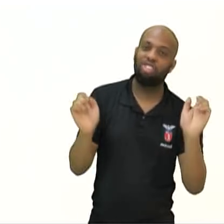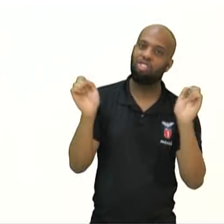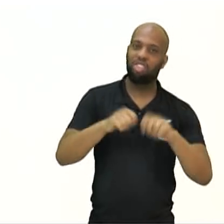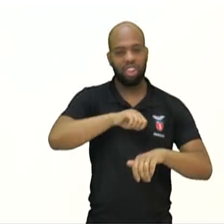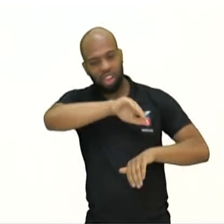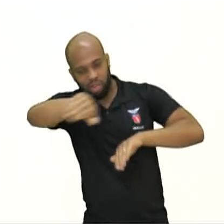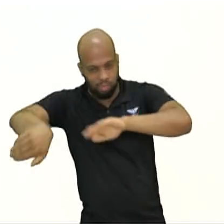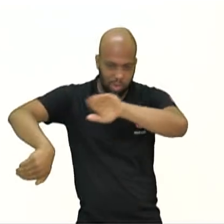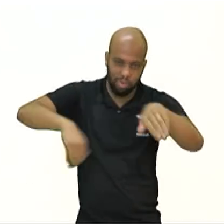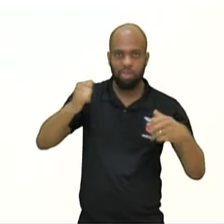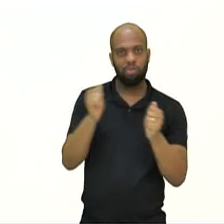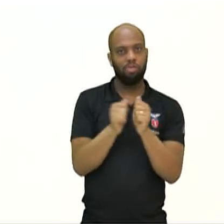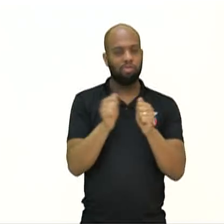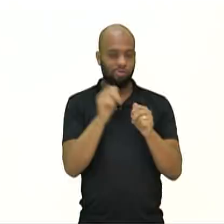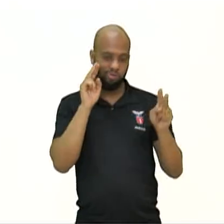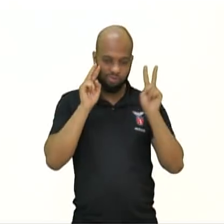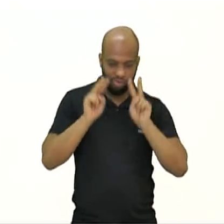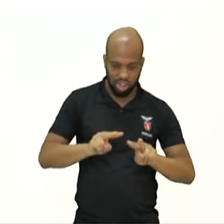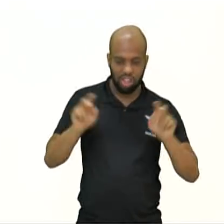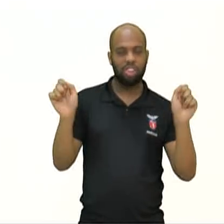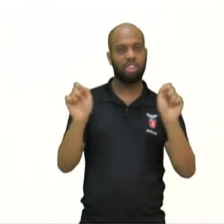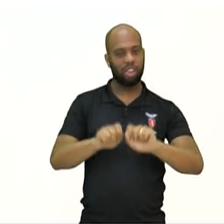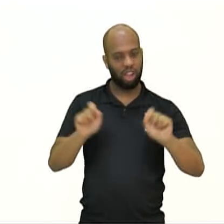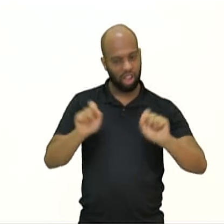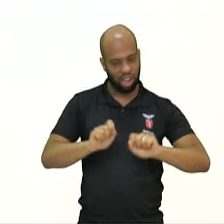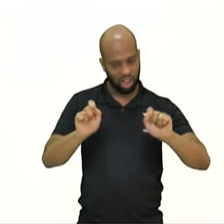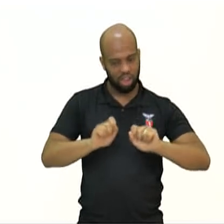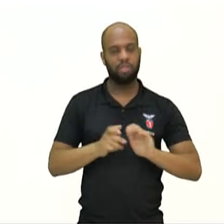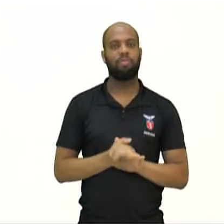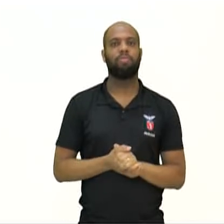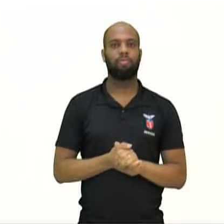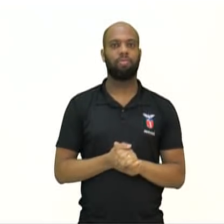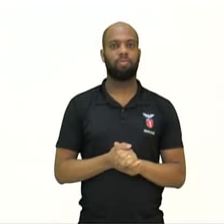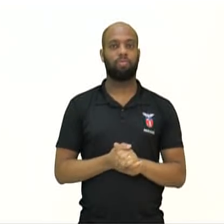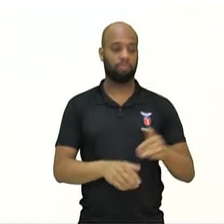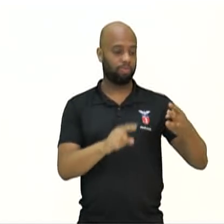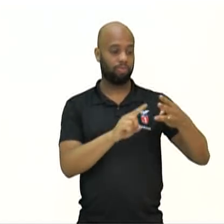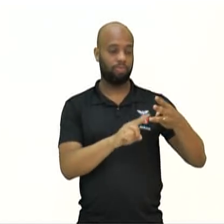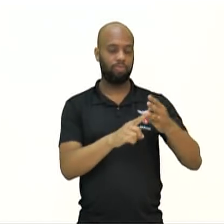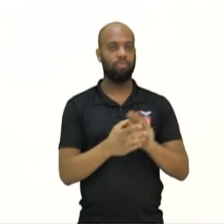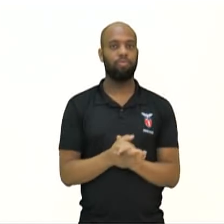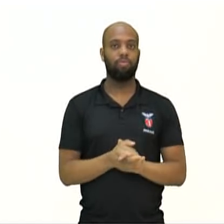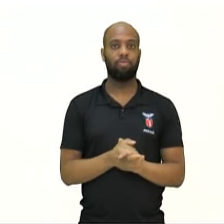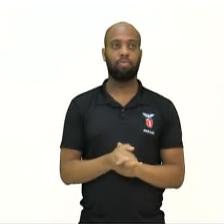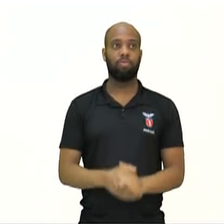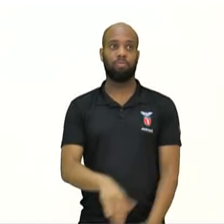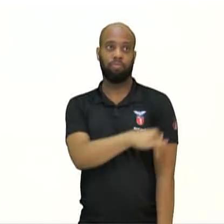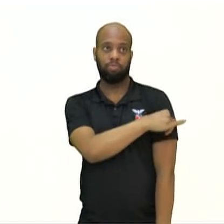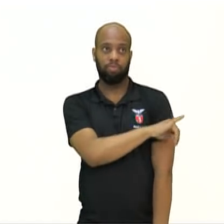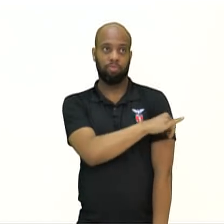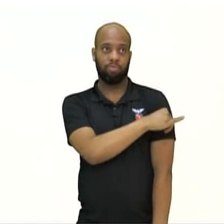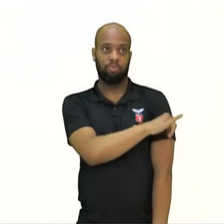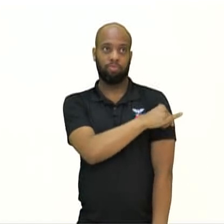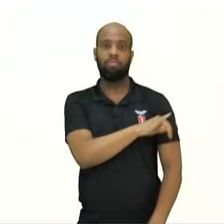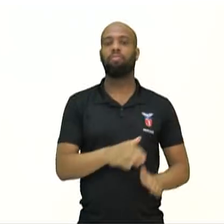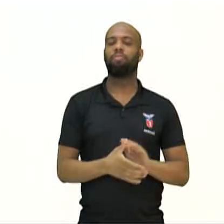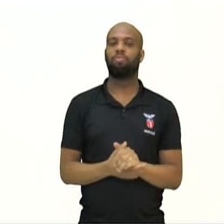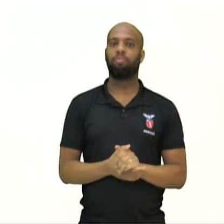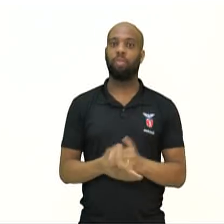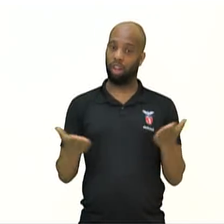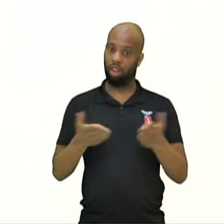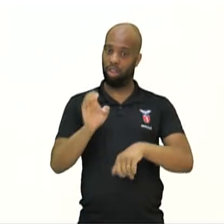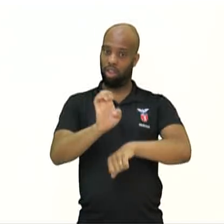peixes coloridos, visualizando. Muito bom isso. 3. Rio de Janeiro. Já no